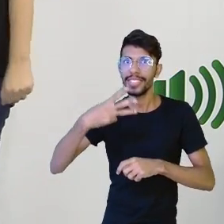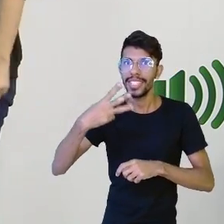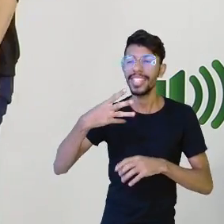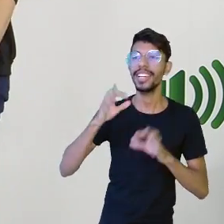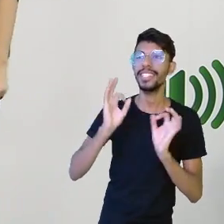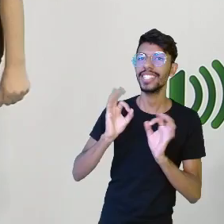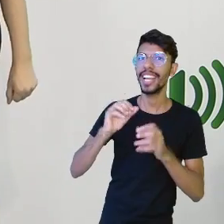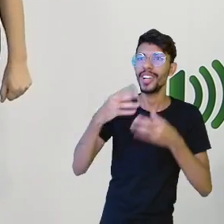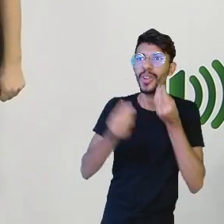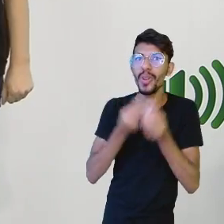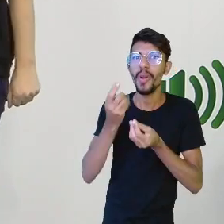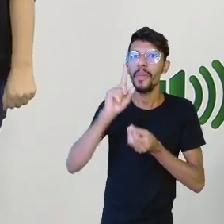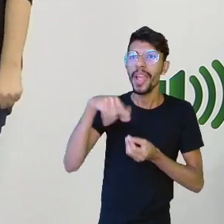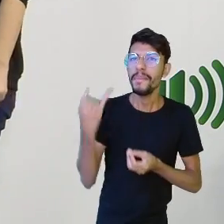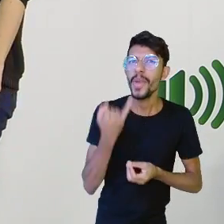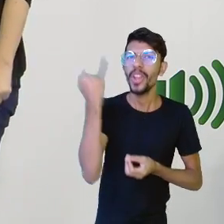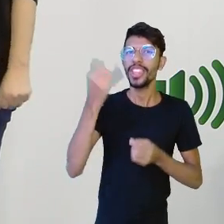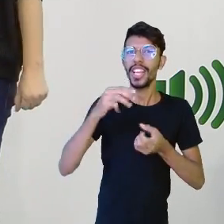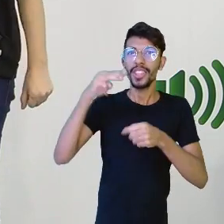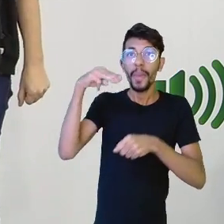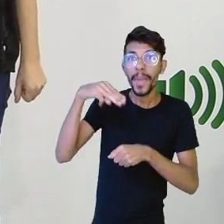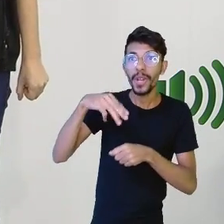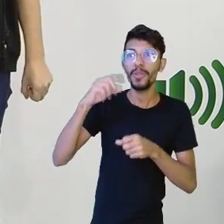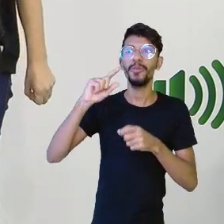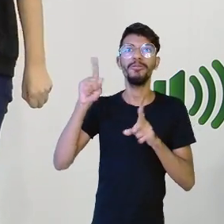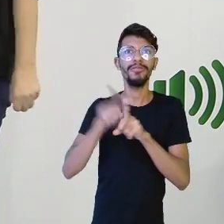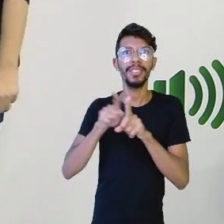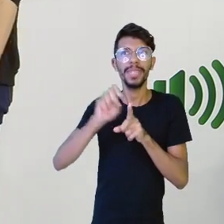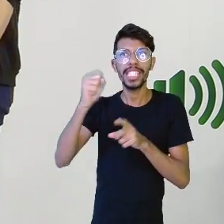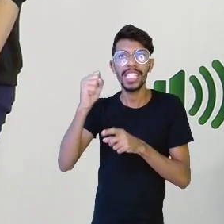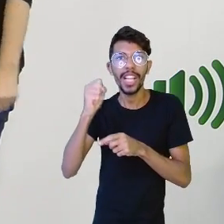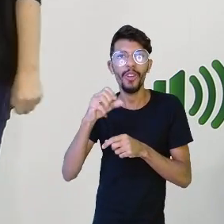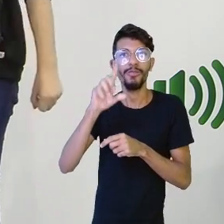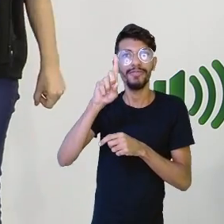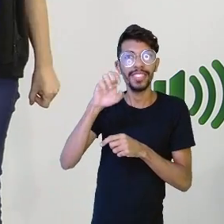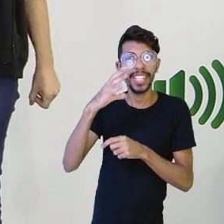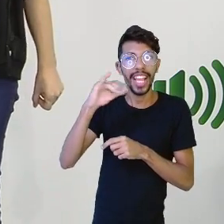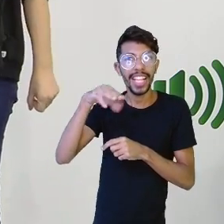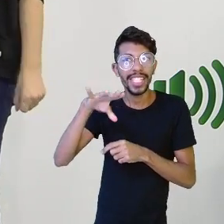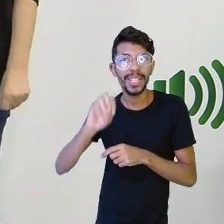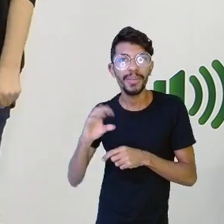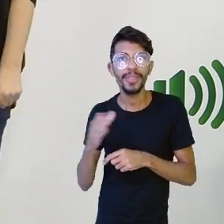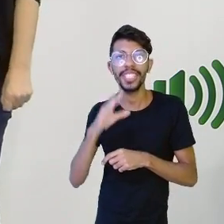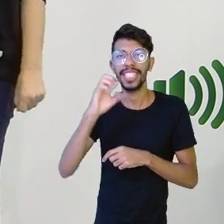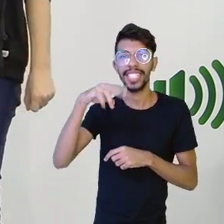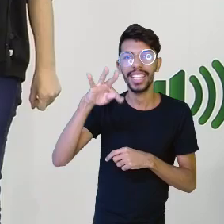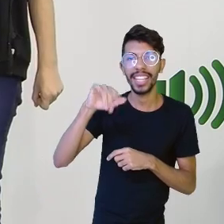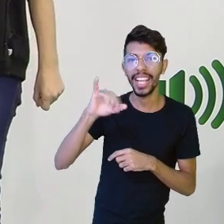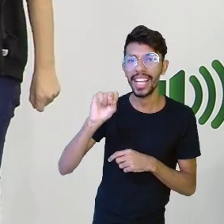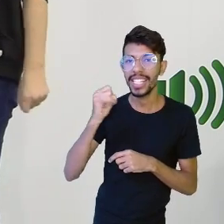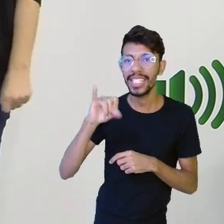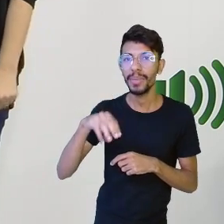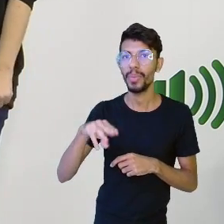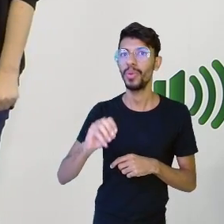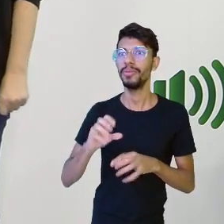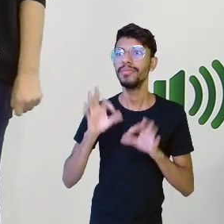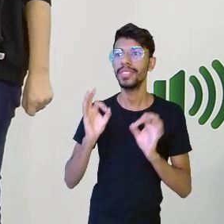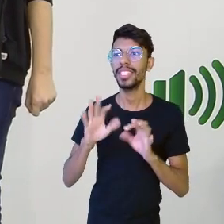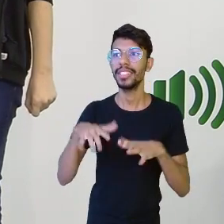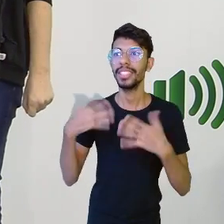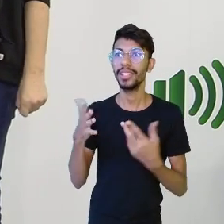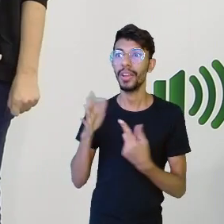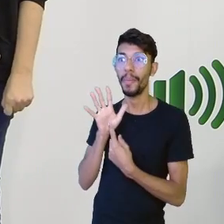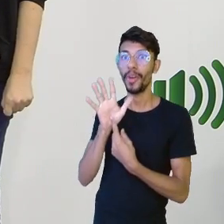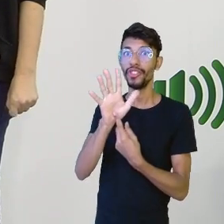os minutos, os segundos, né, os décimos, os centésimos. Pois bem, trouxe aqui,